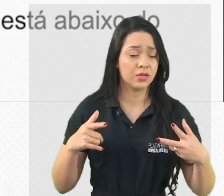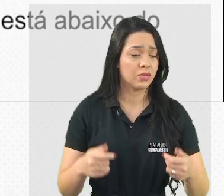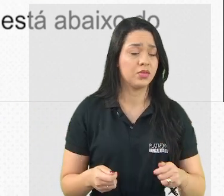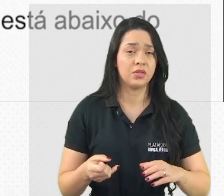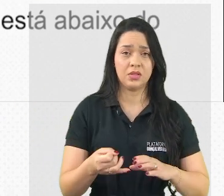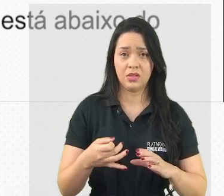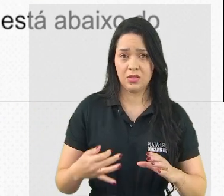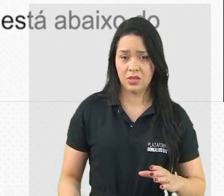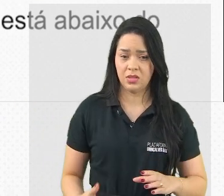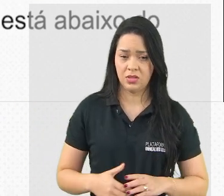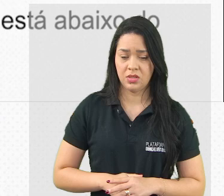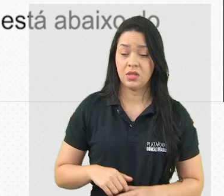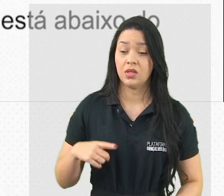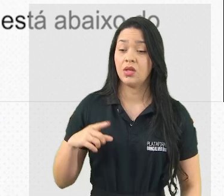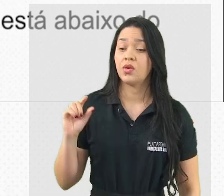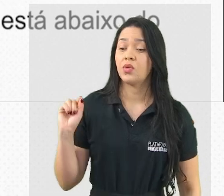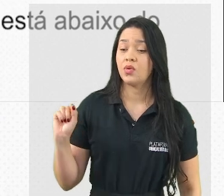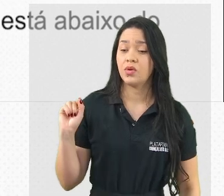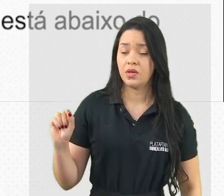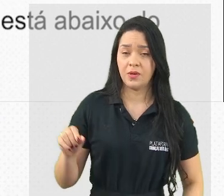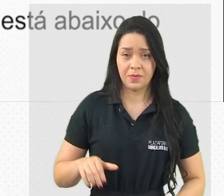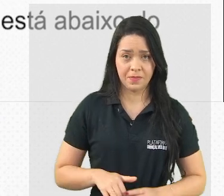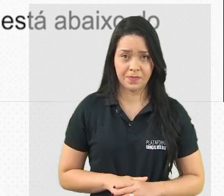características, ó. Tem o quê?